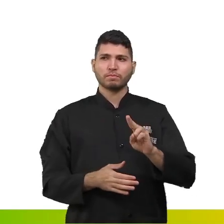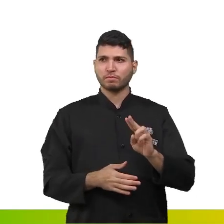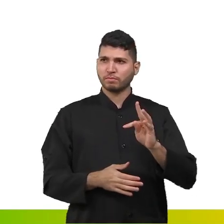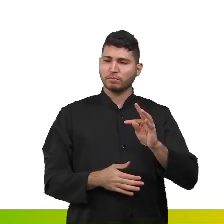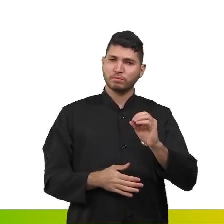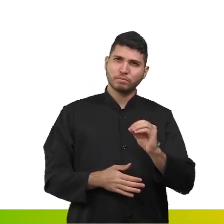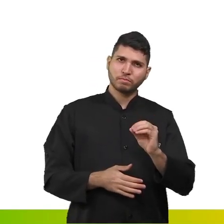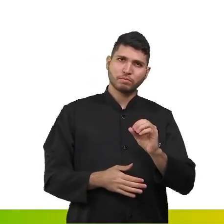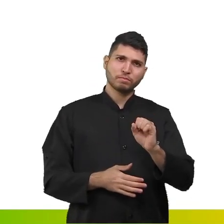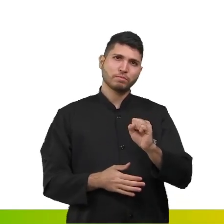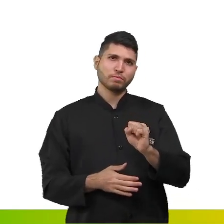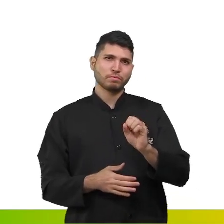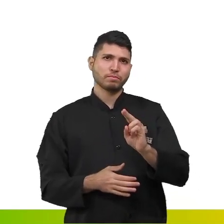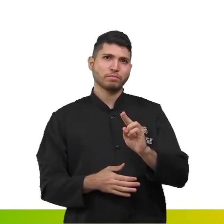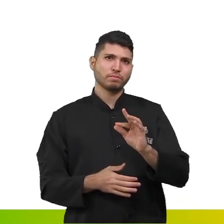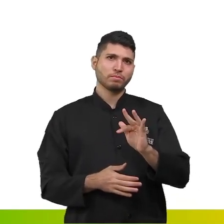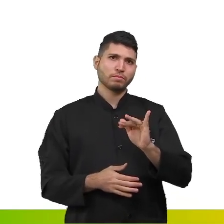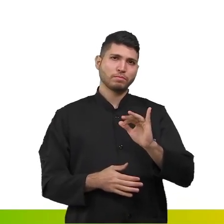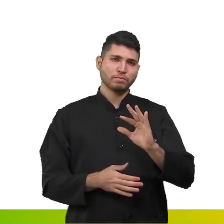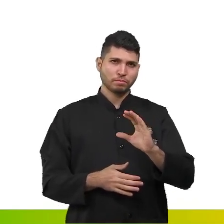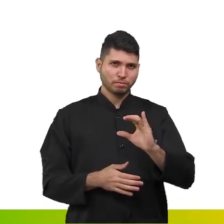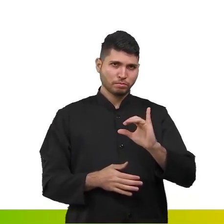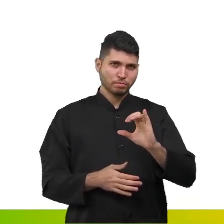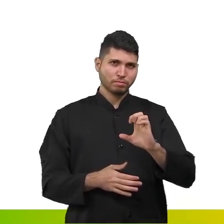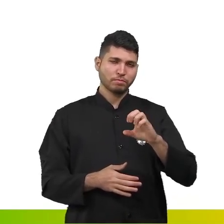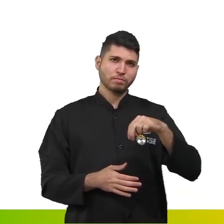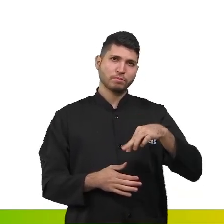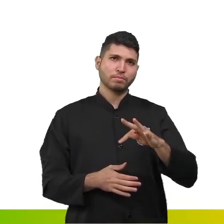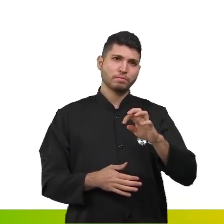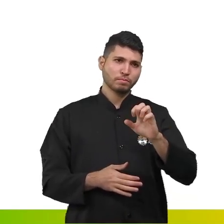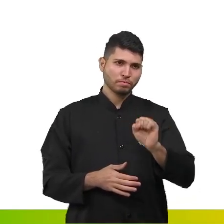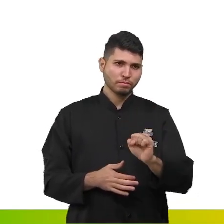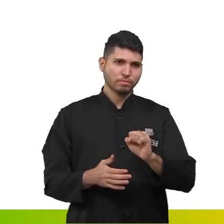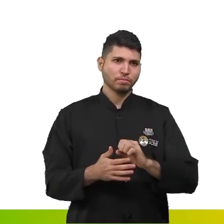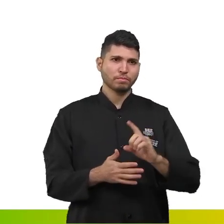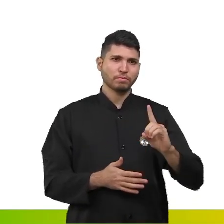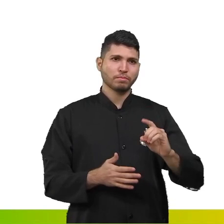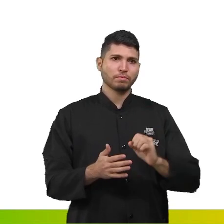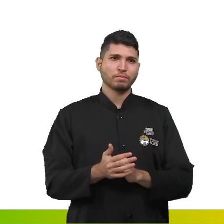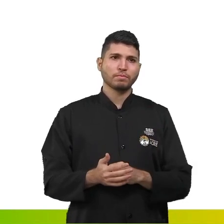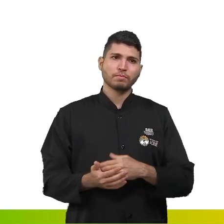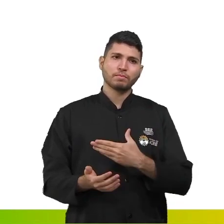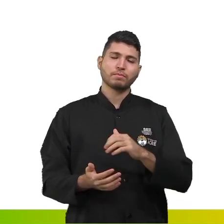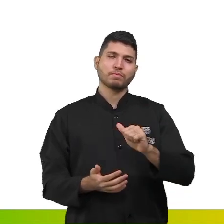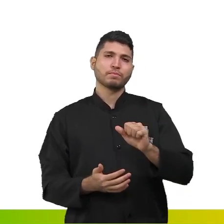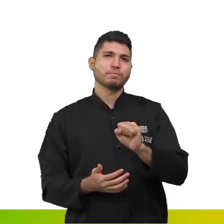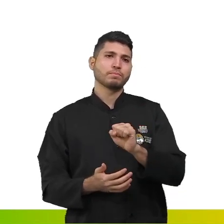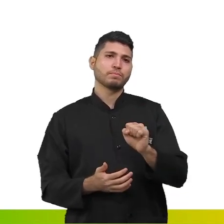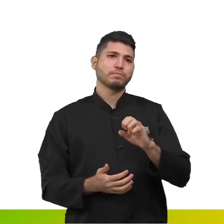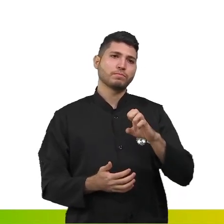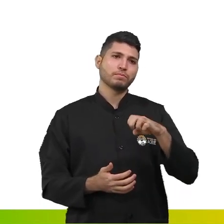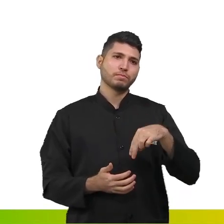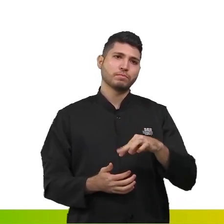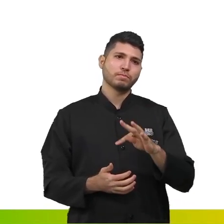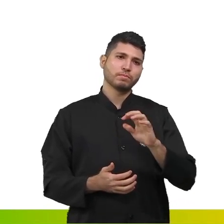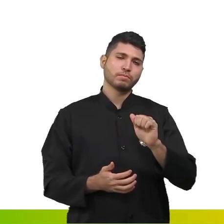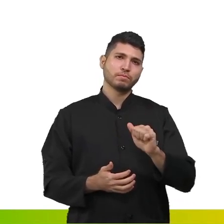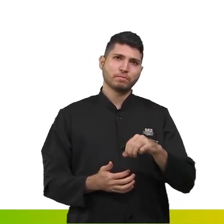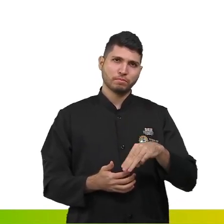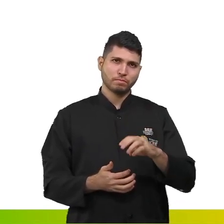grupos marginalizados. D, assentamentos de colonos portugueses especializados na produção de